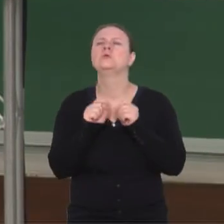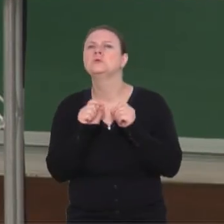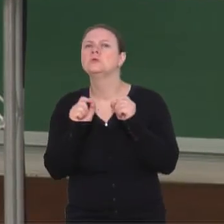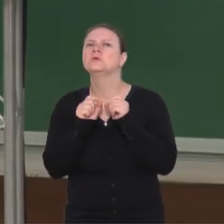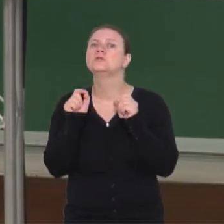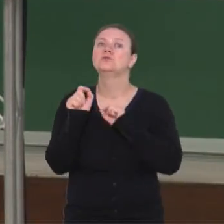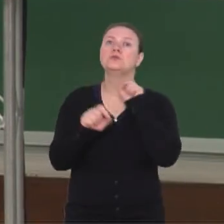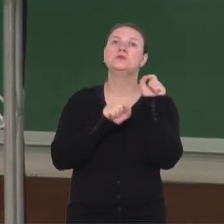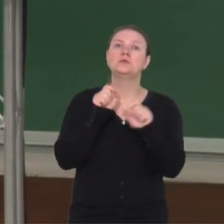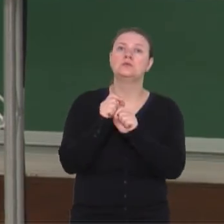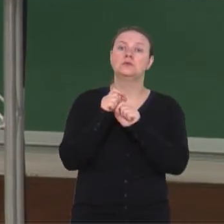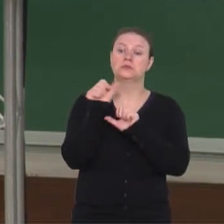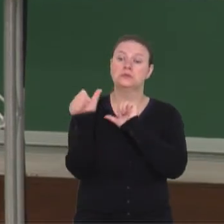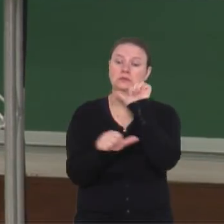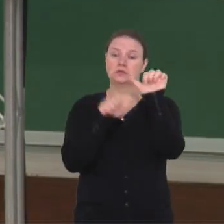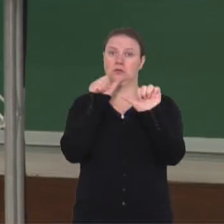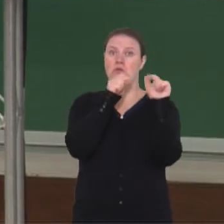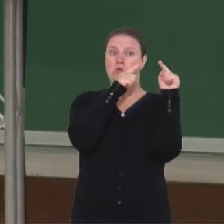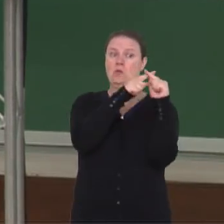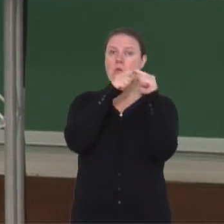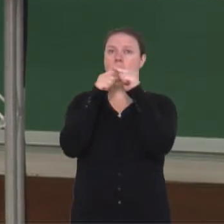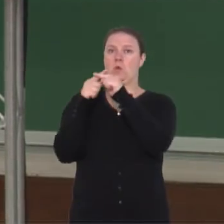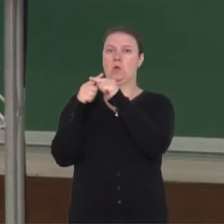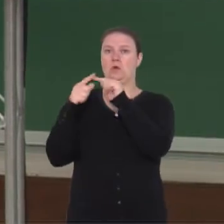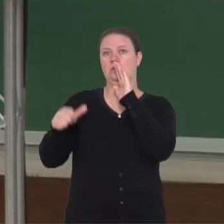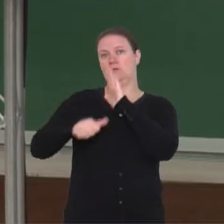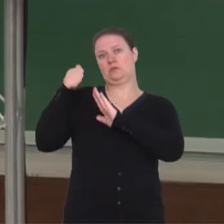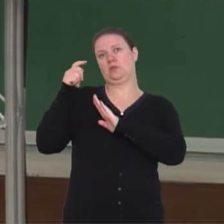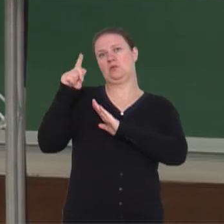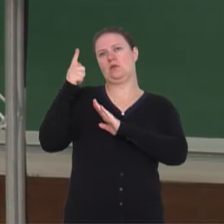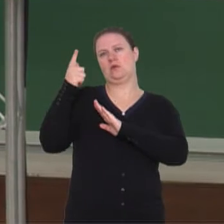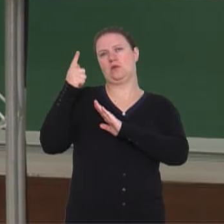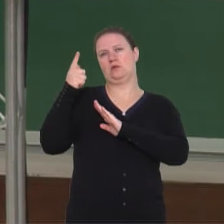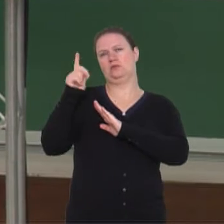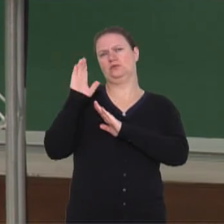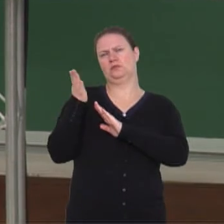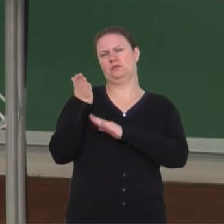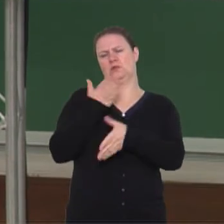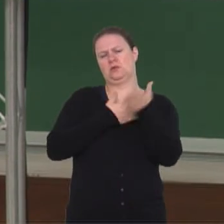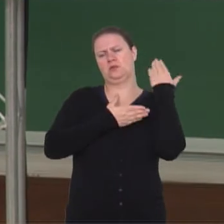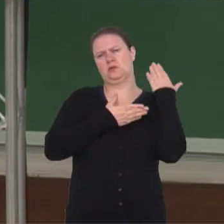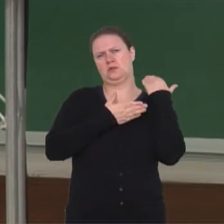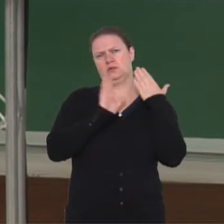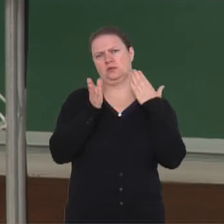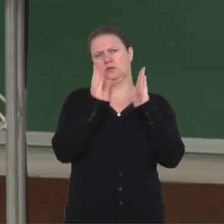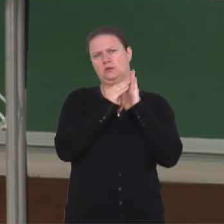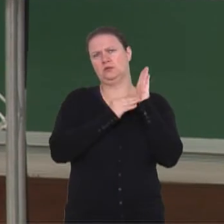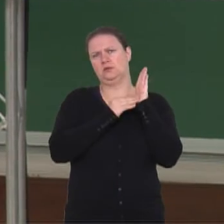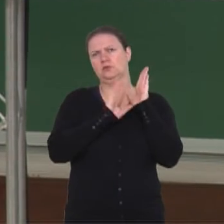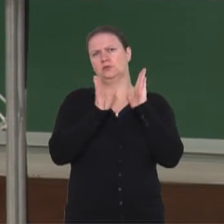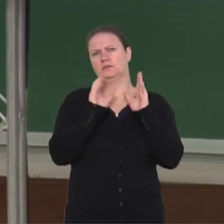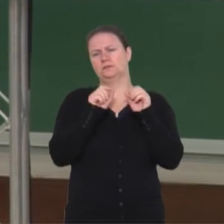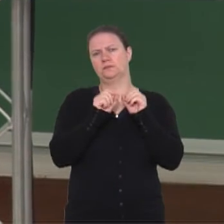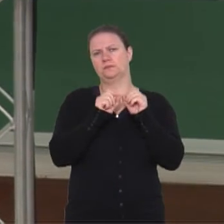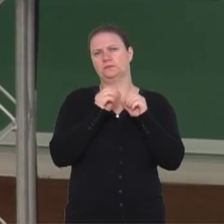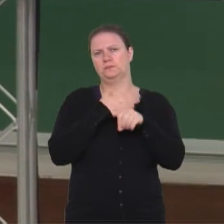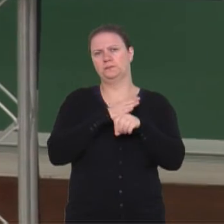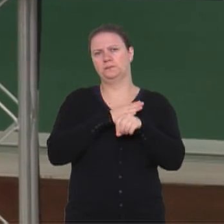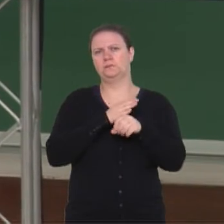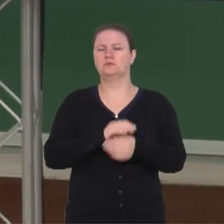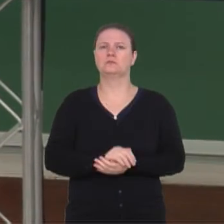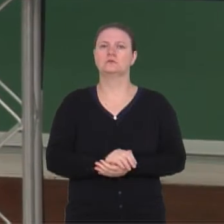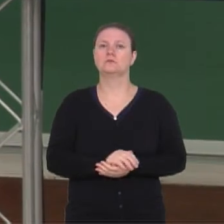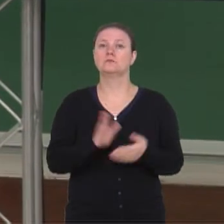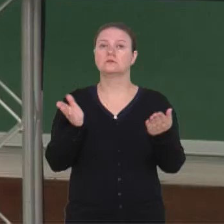segundo grau em multiplicação de coisas de primeiro grau, que é o que fizemos lá na fatoração. Muito bem, então aqui está o polinômio. X